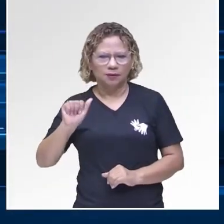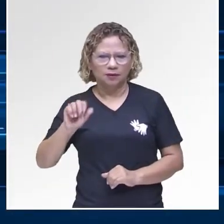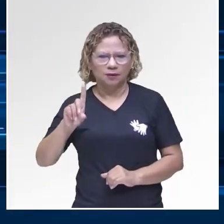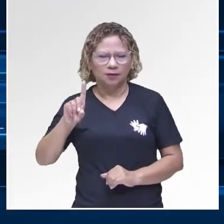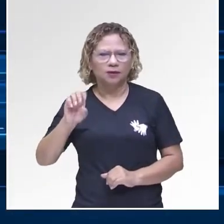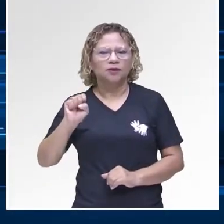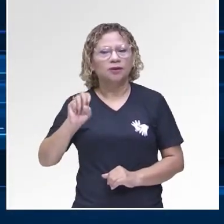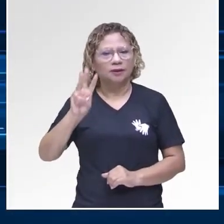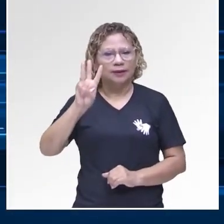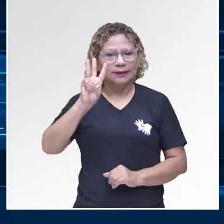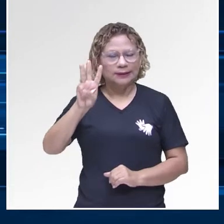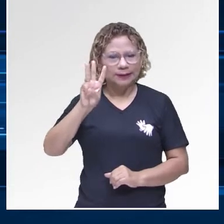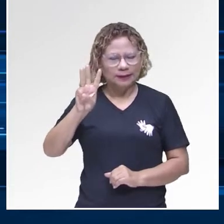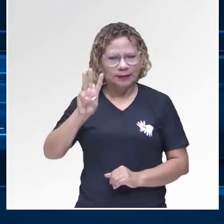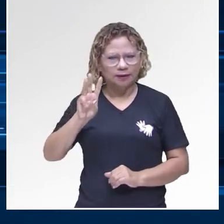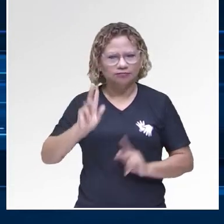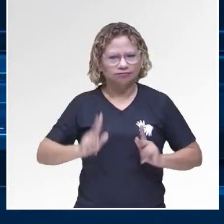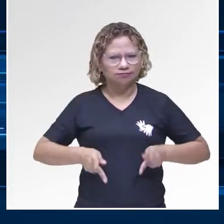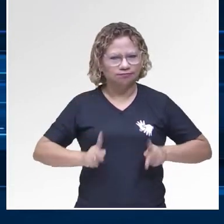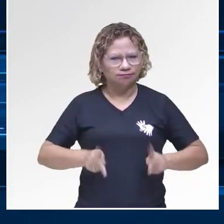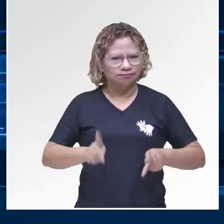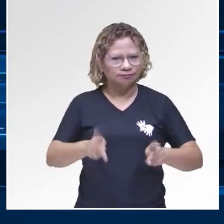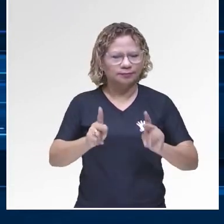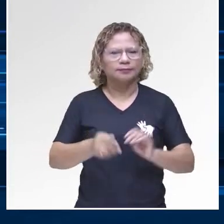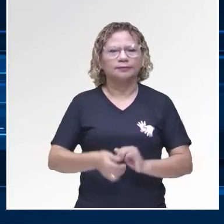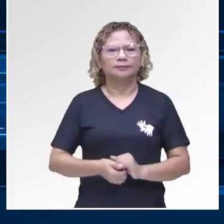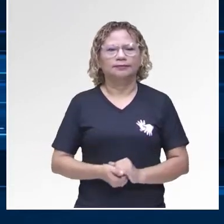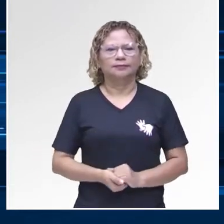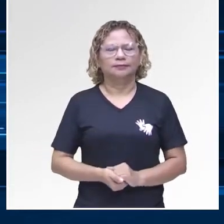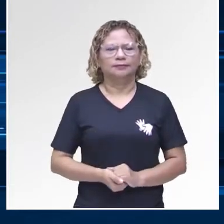Unidade 3. Sequências.